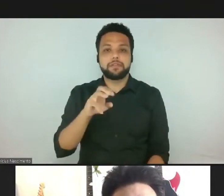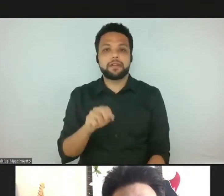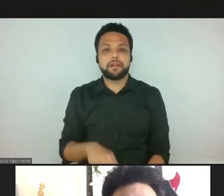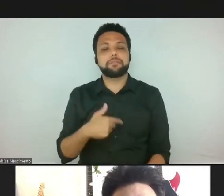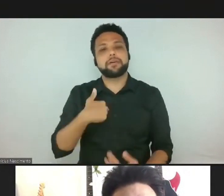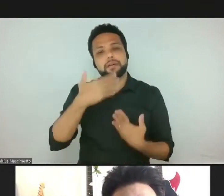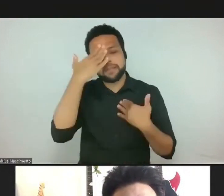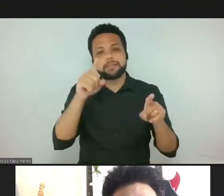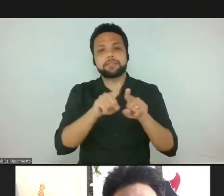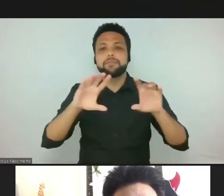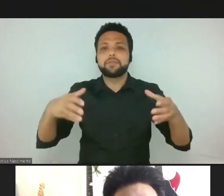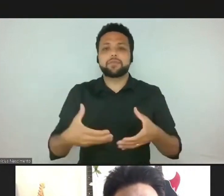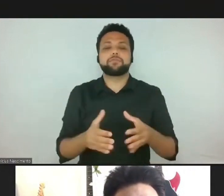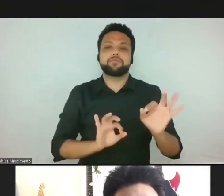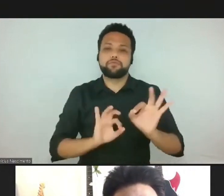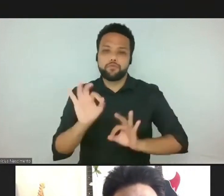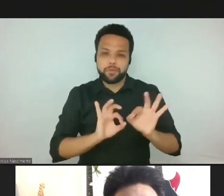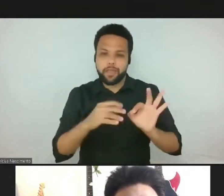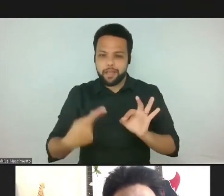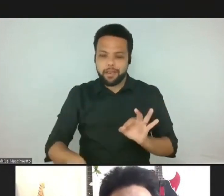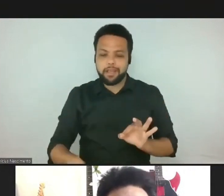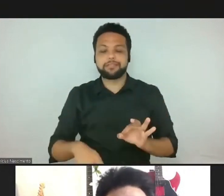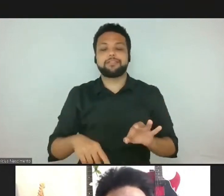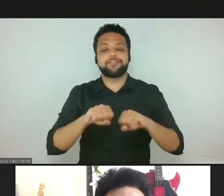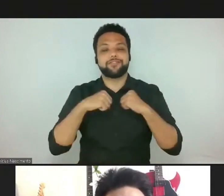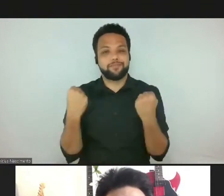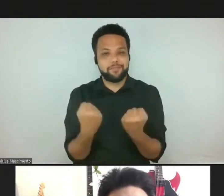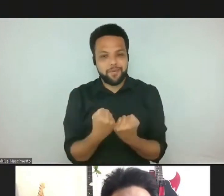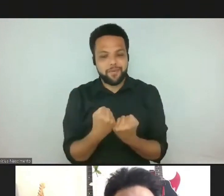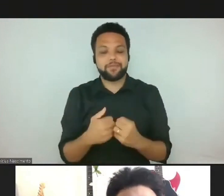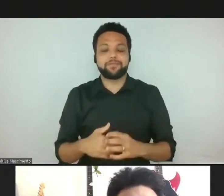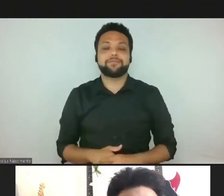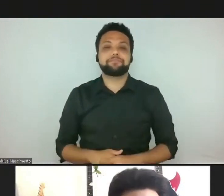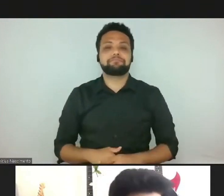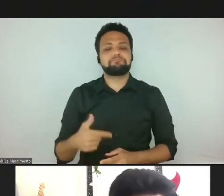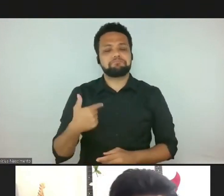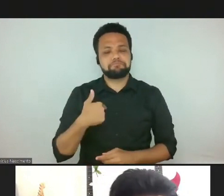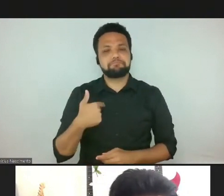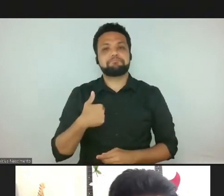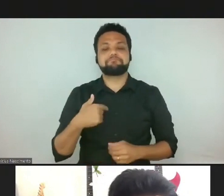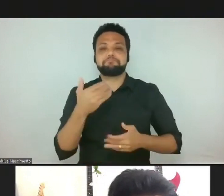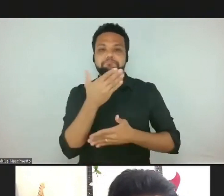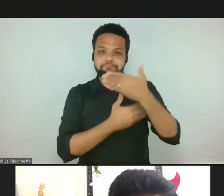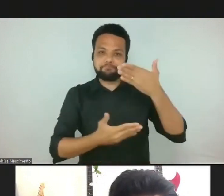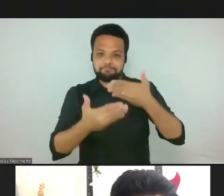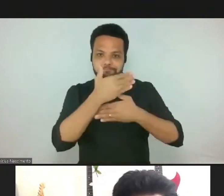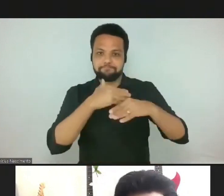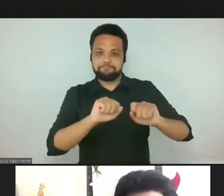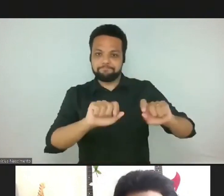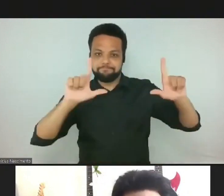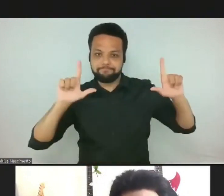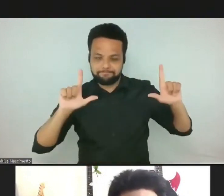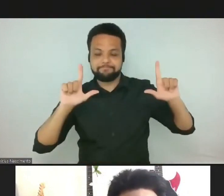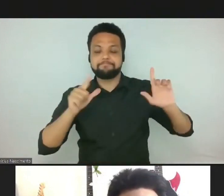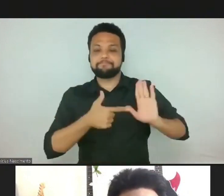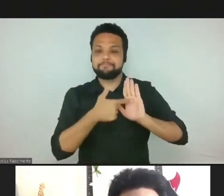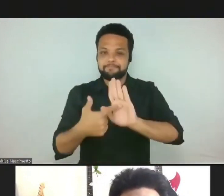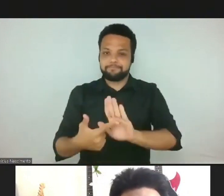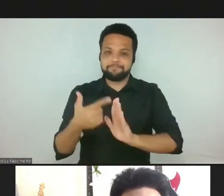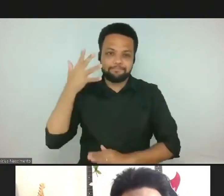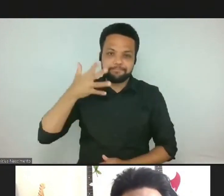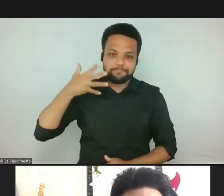de coordenação e realização do simpósio. Eu vou compartilhar a tela para a apresentação.